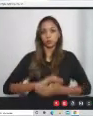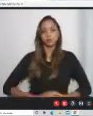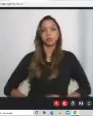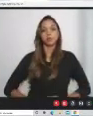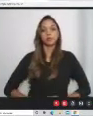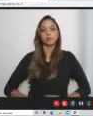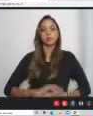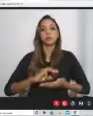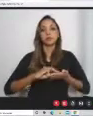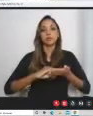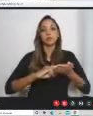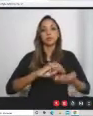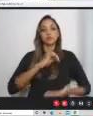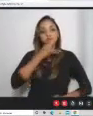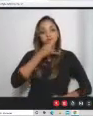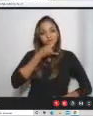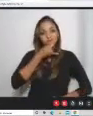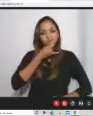Moções de pesar